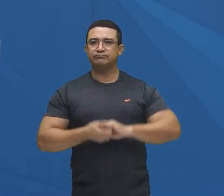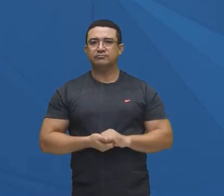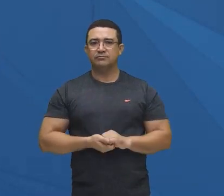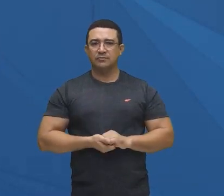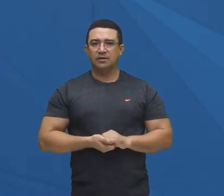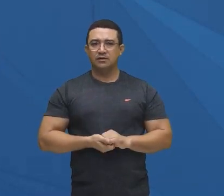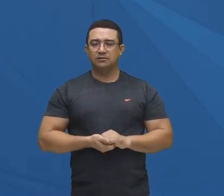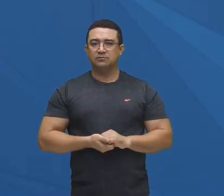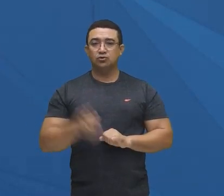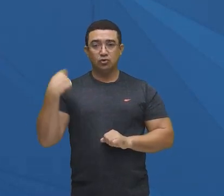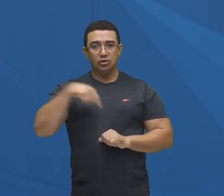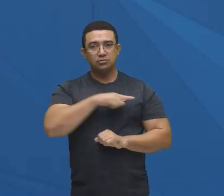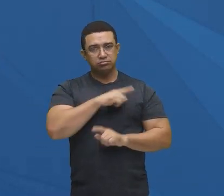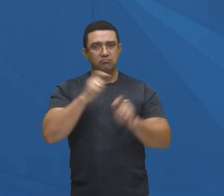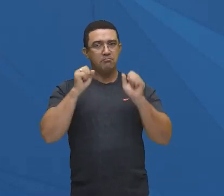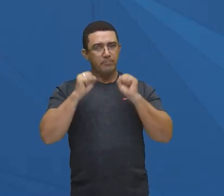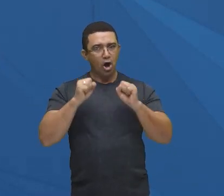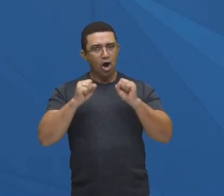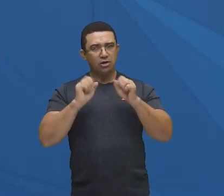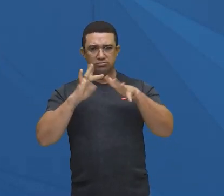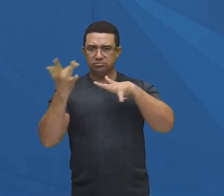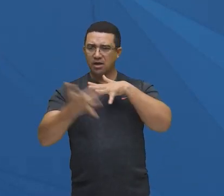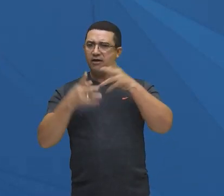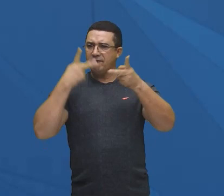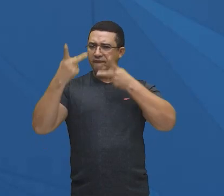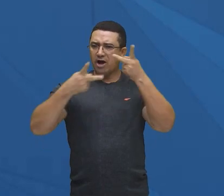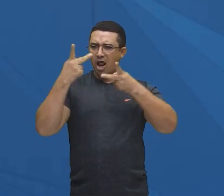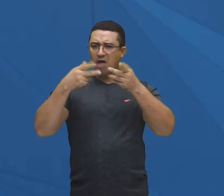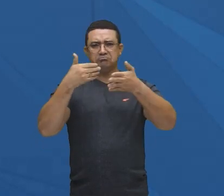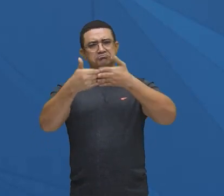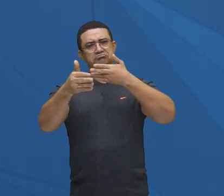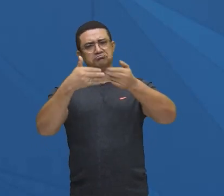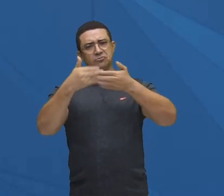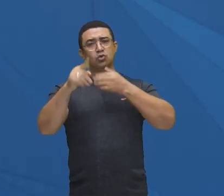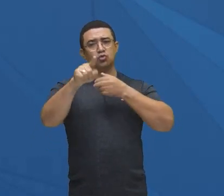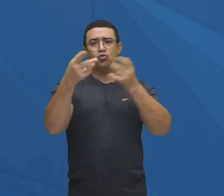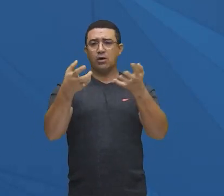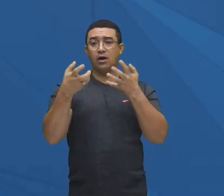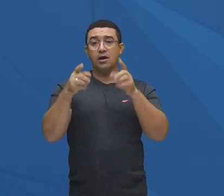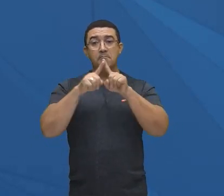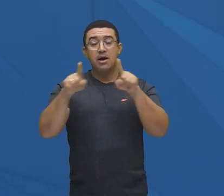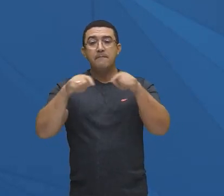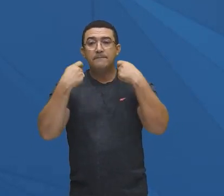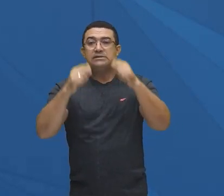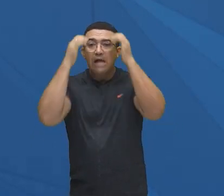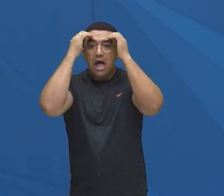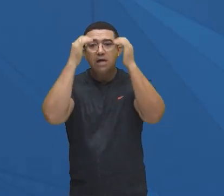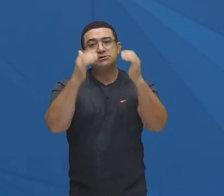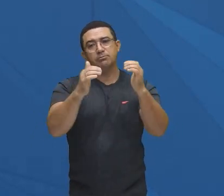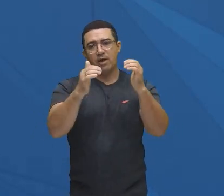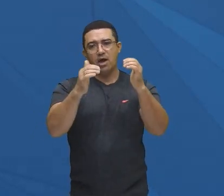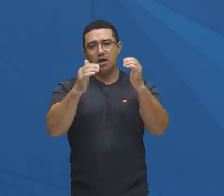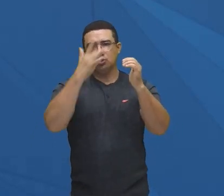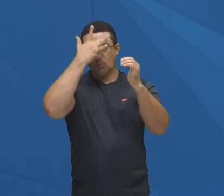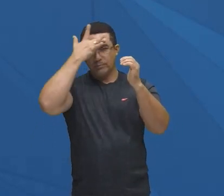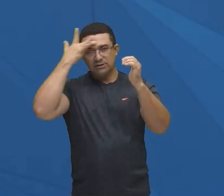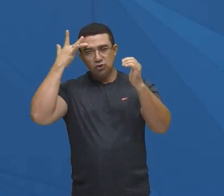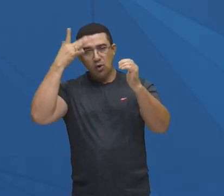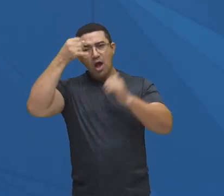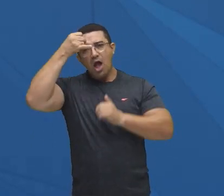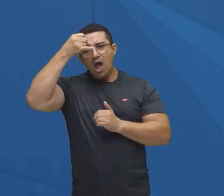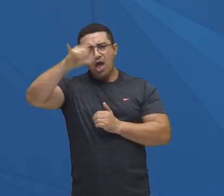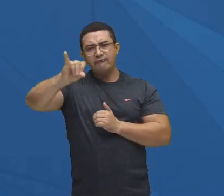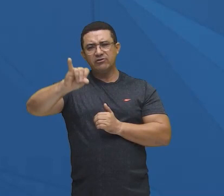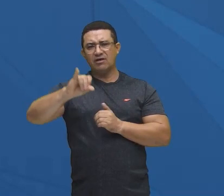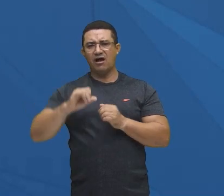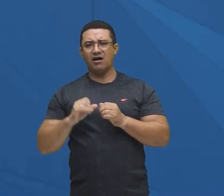A gente pode falar o que a gente pensa, a gente pode, mas a gente também tem que ter respeito com o próximo, a gente tem que evitar ataques,